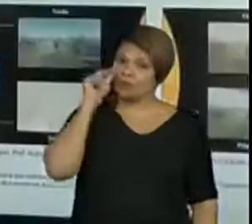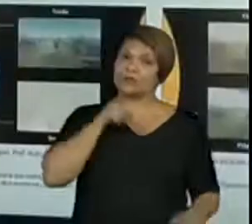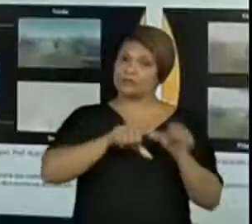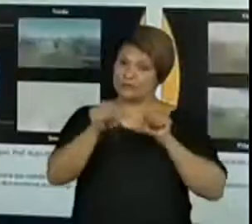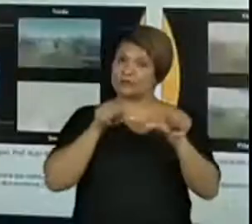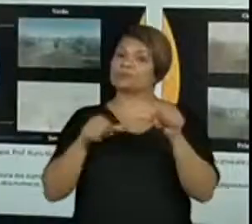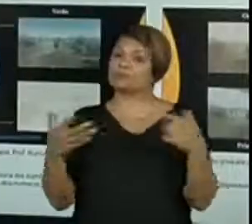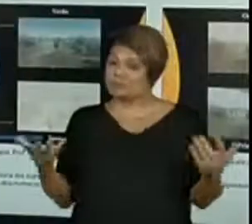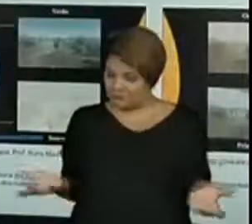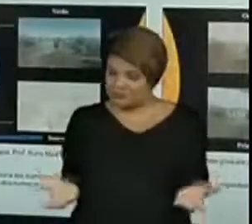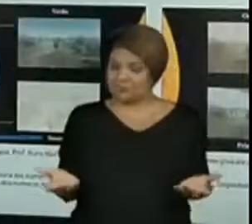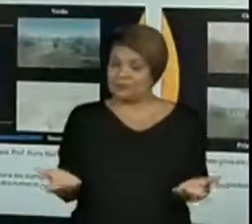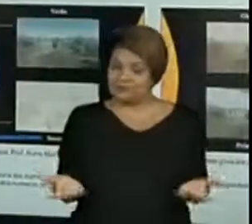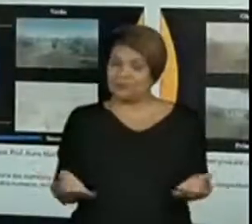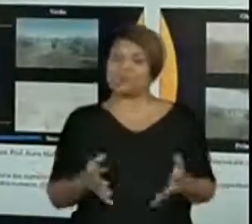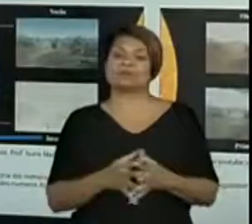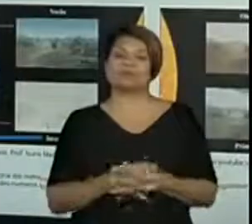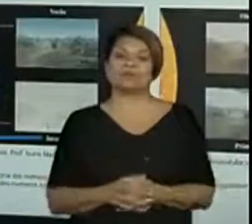nisso, não é?